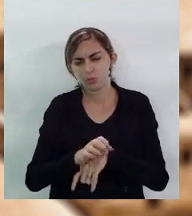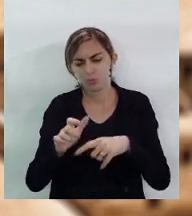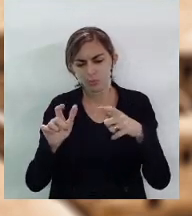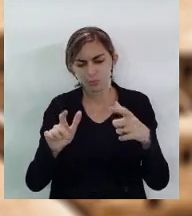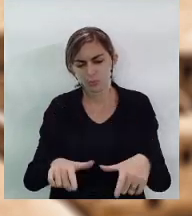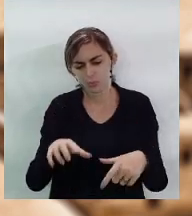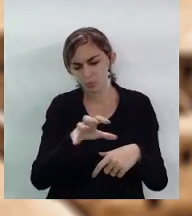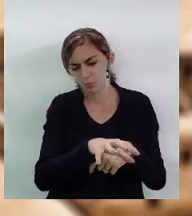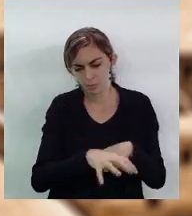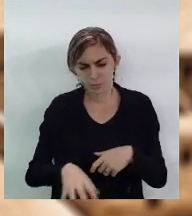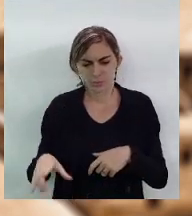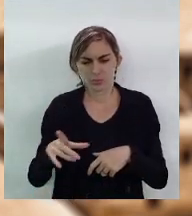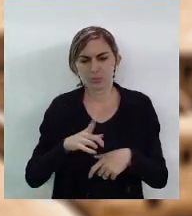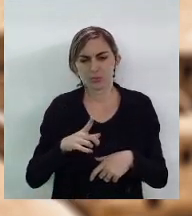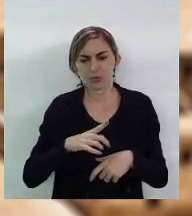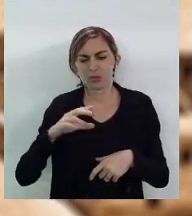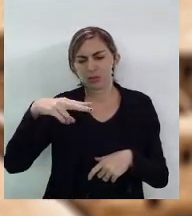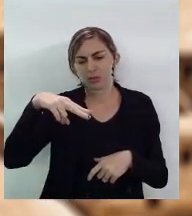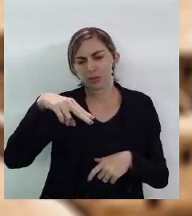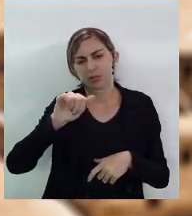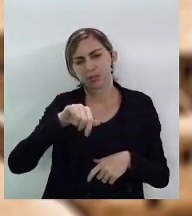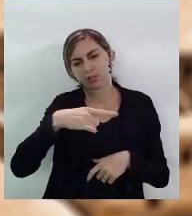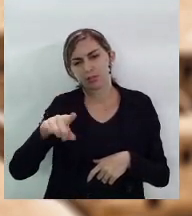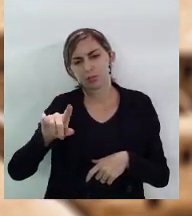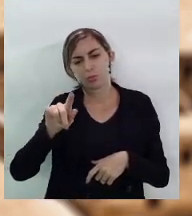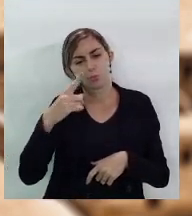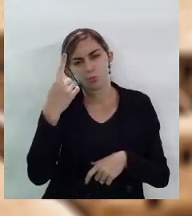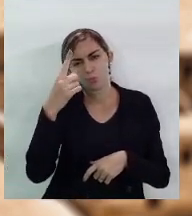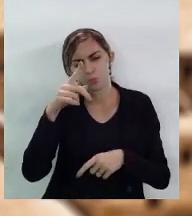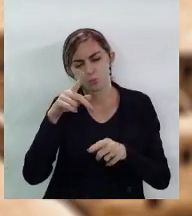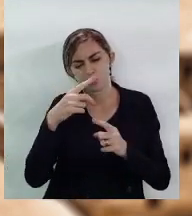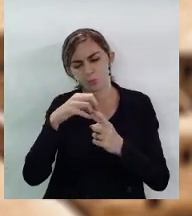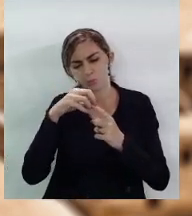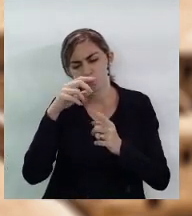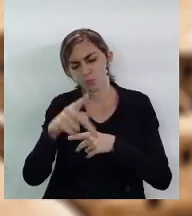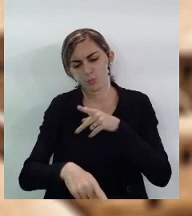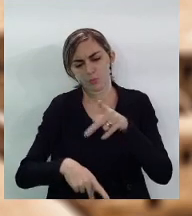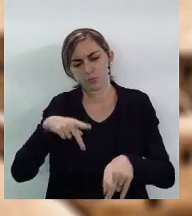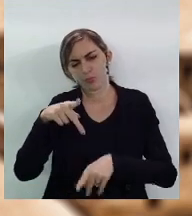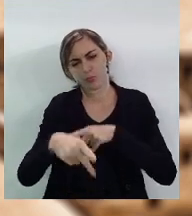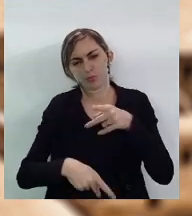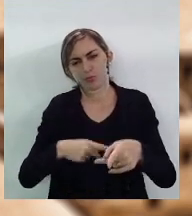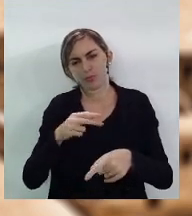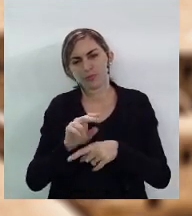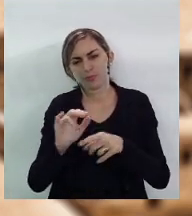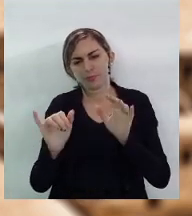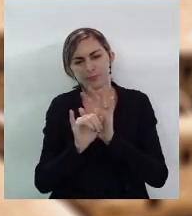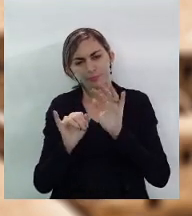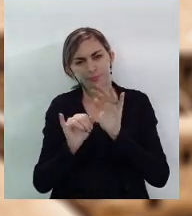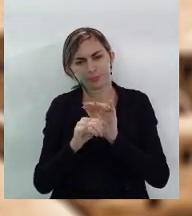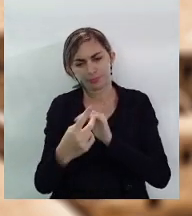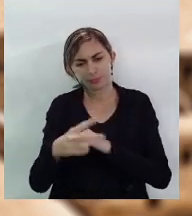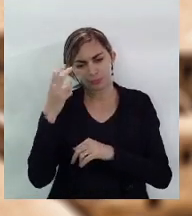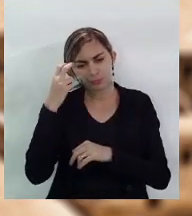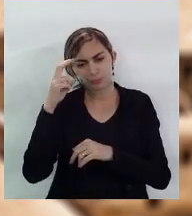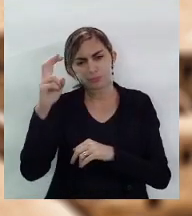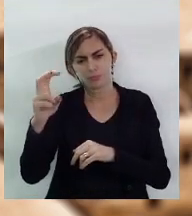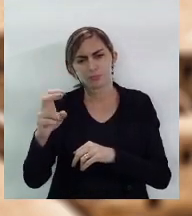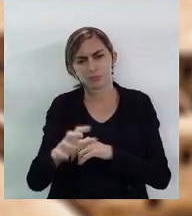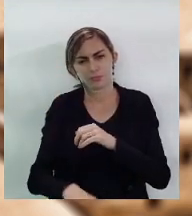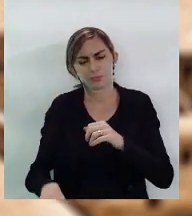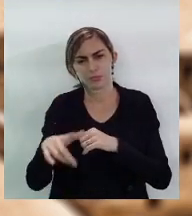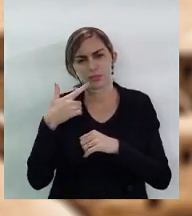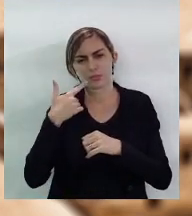território, eram considerados uma nação, um povo, e procuravam conservar sua identidade cultural por meio